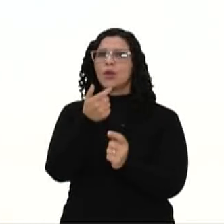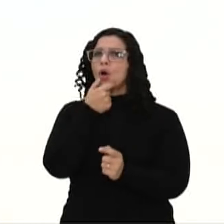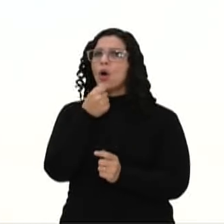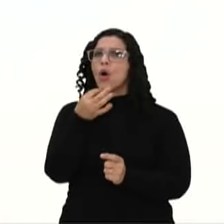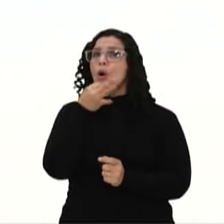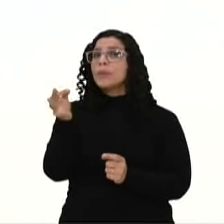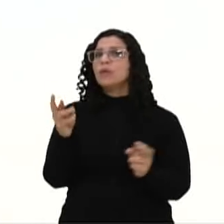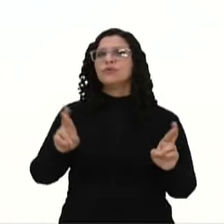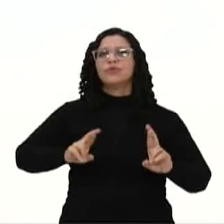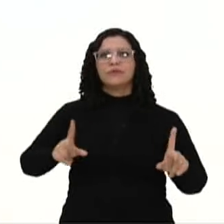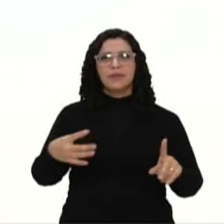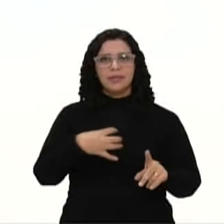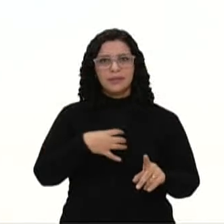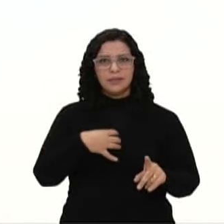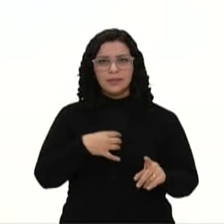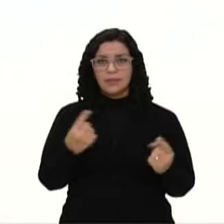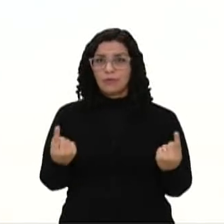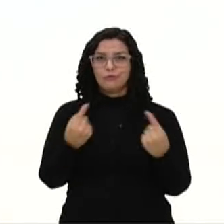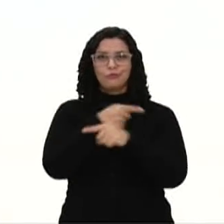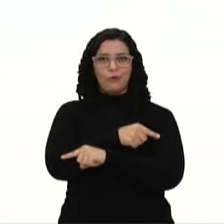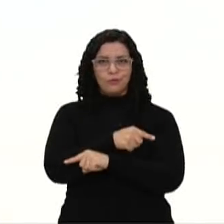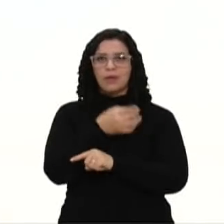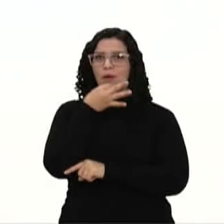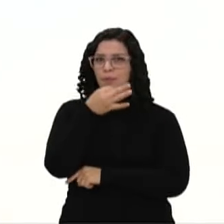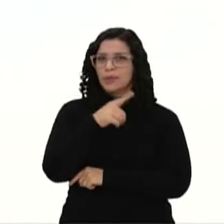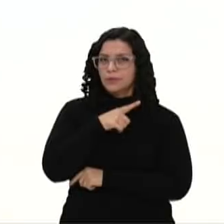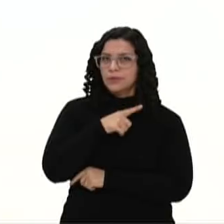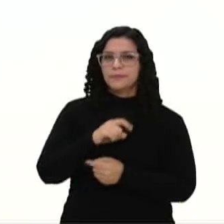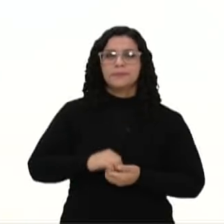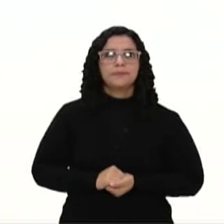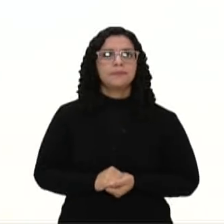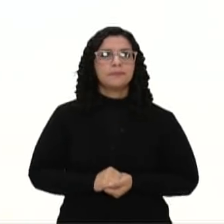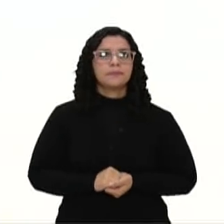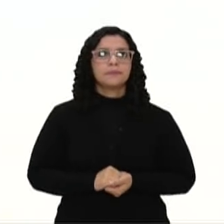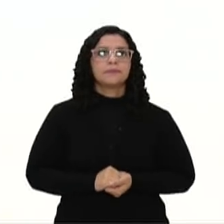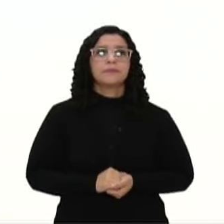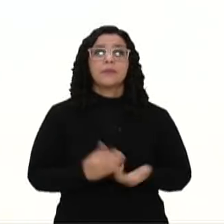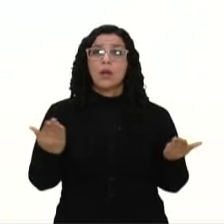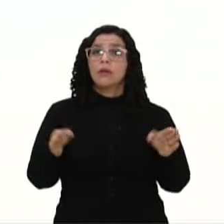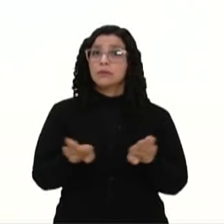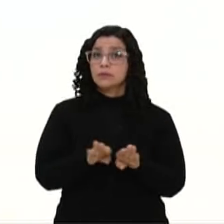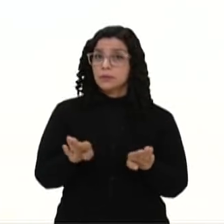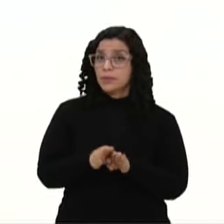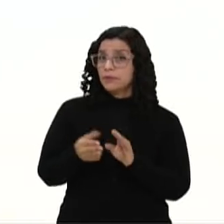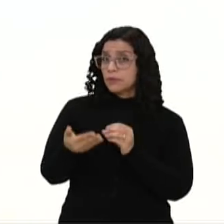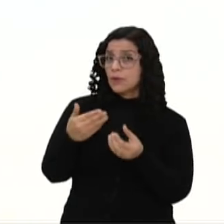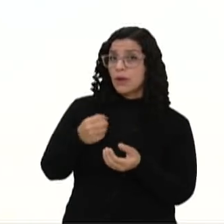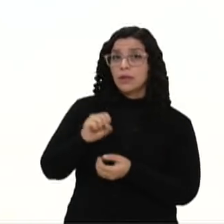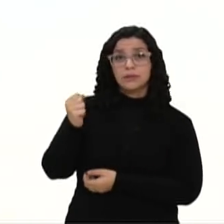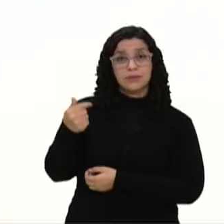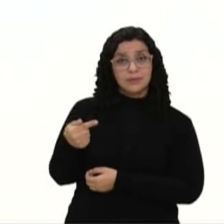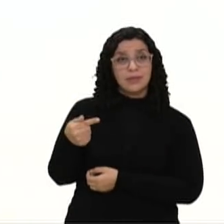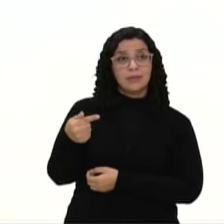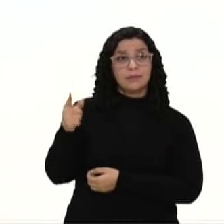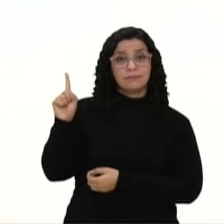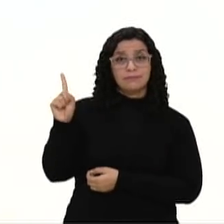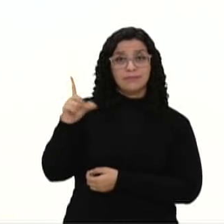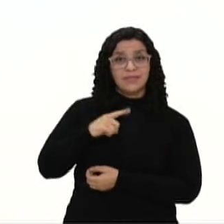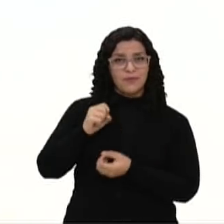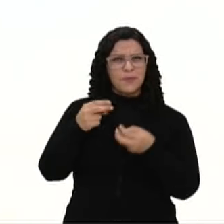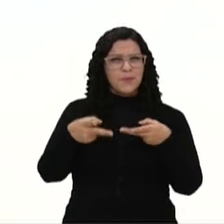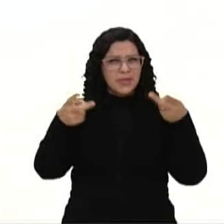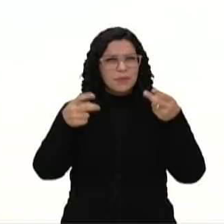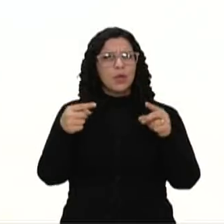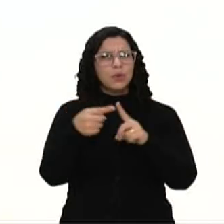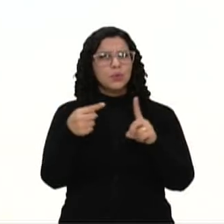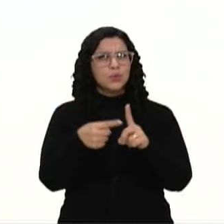opiniões, uma oposição de opiniões aí. Com base nisso, temos exercícios para identificar